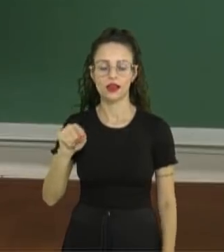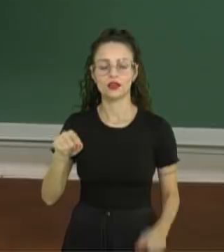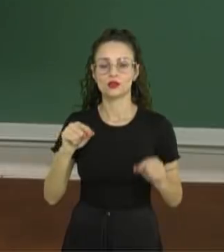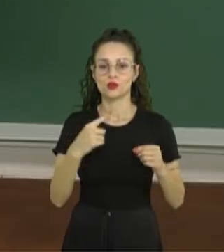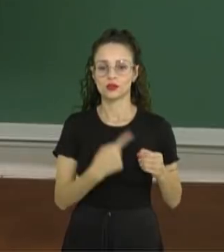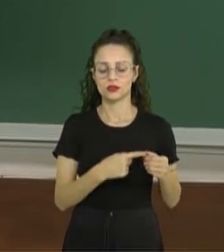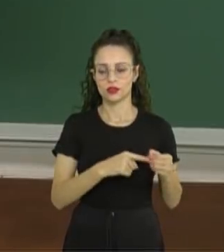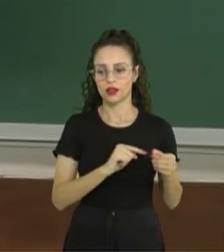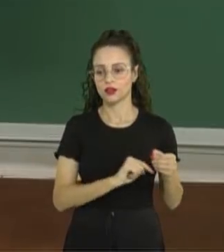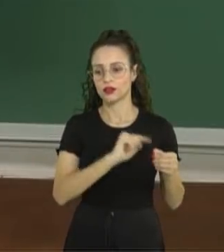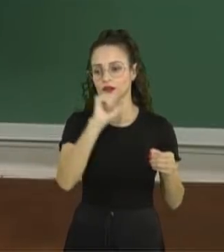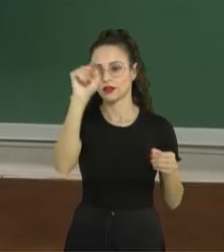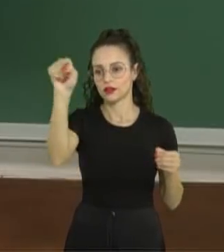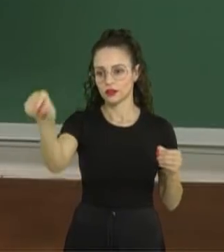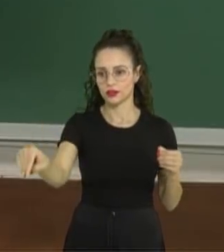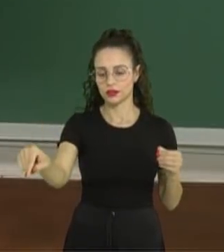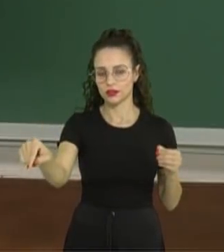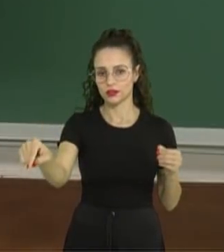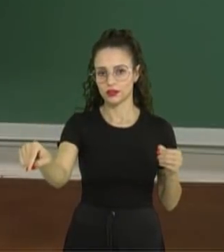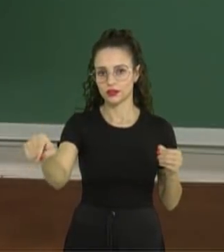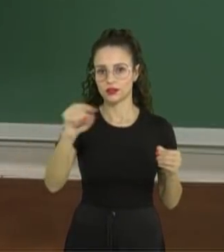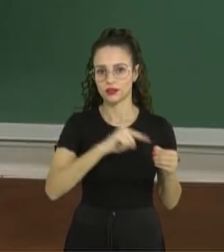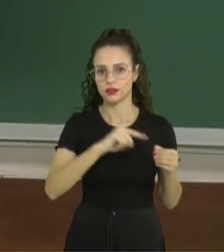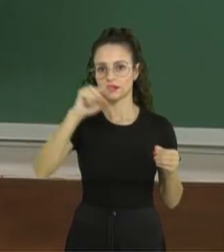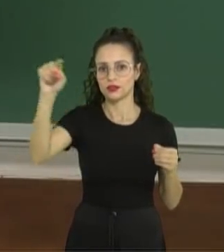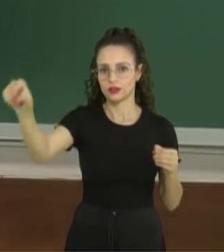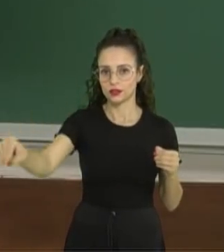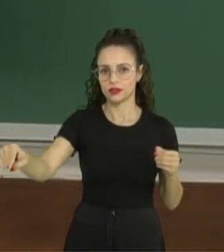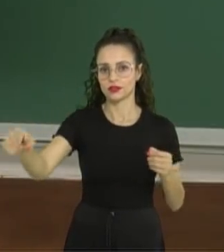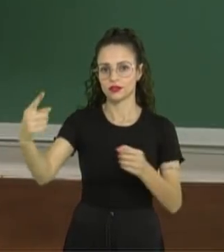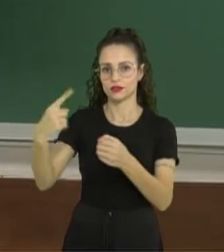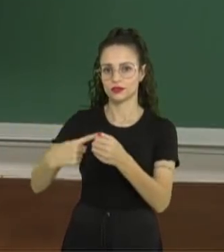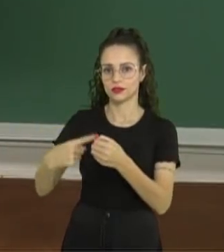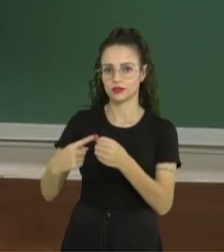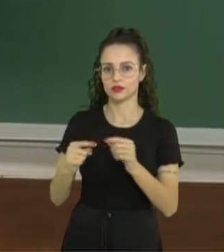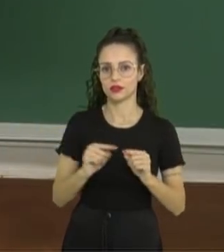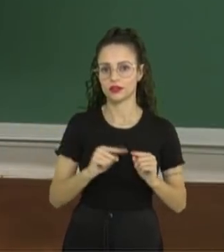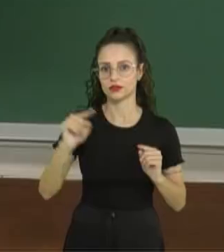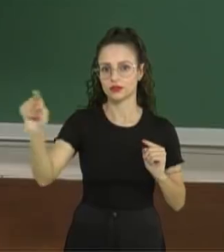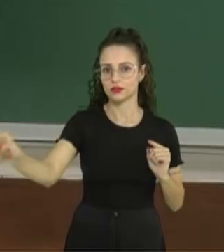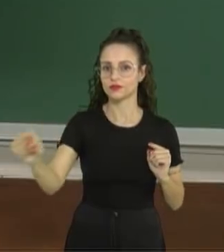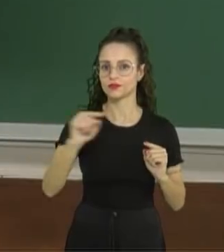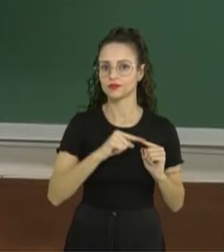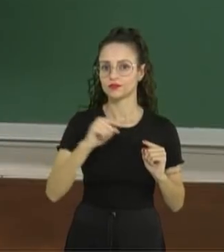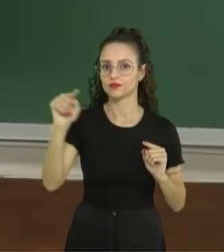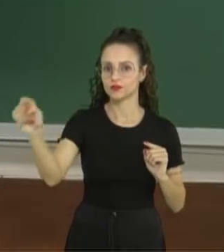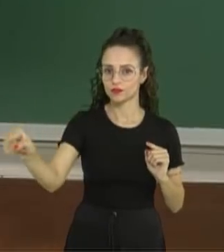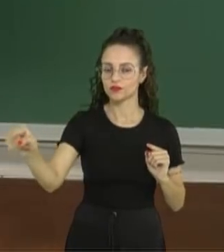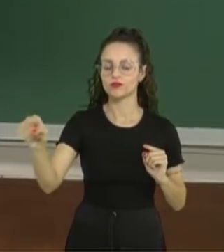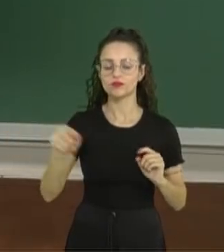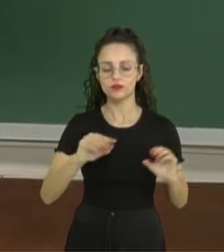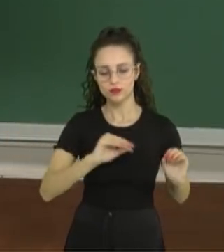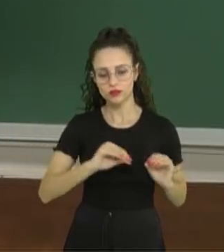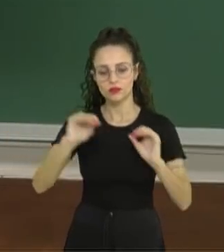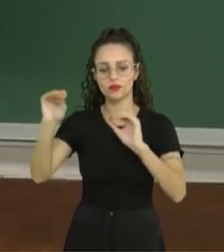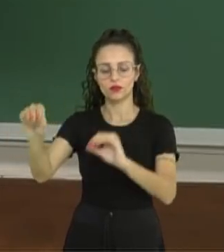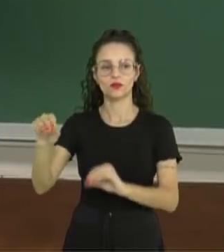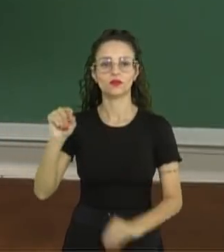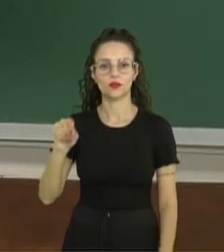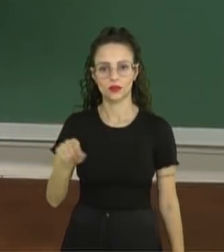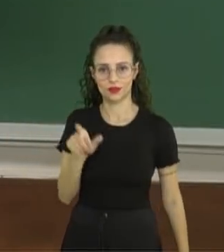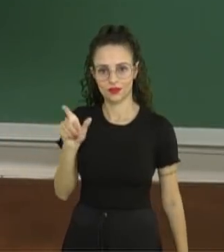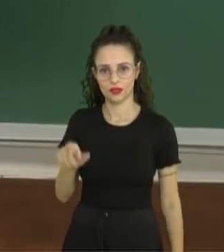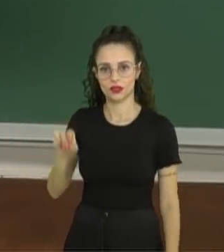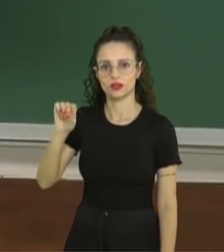Essa ida, né, eu ia falar até fuga, mas na verdade se utiliza mais a expressão de ida, né, essa mudança, quando ele